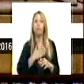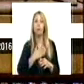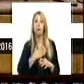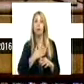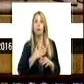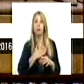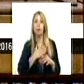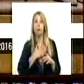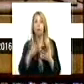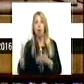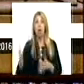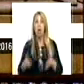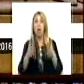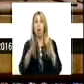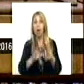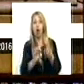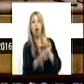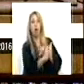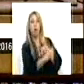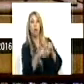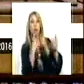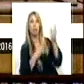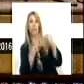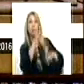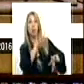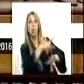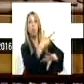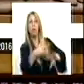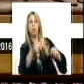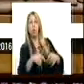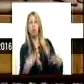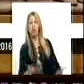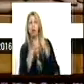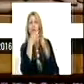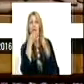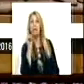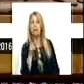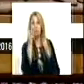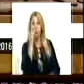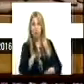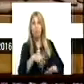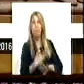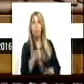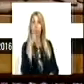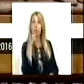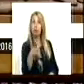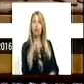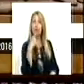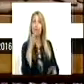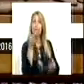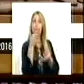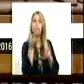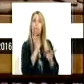no sentido contrário à denúncia que o poeta, que aliás hoje aqui já foi citado, mas que o poeta faz numa bela